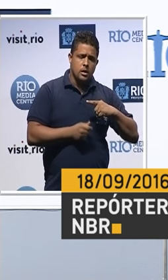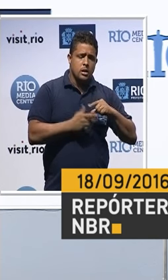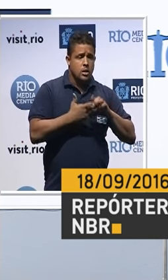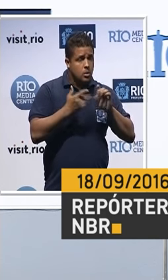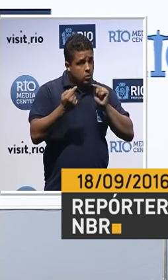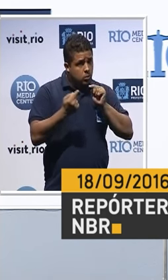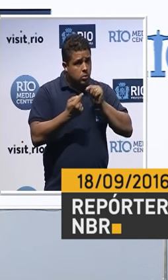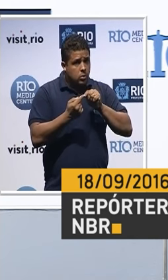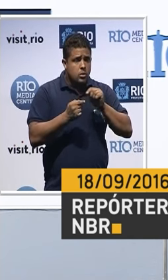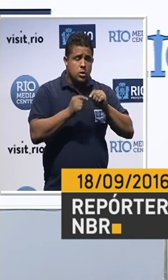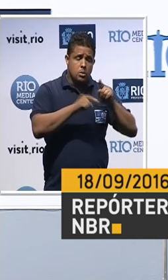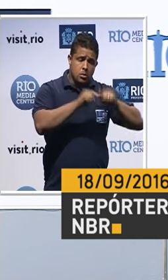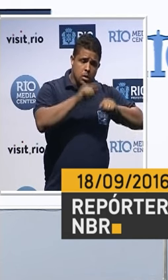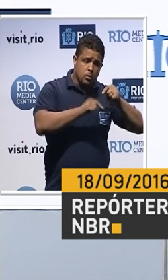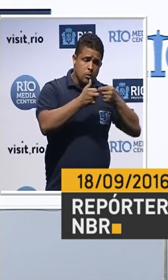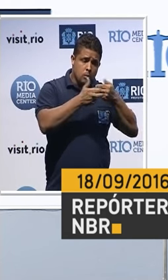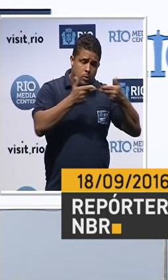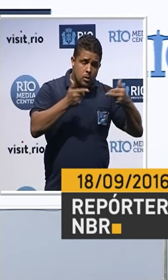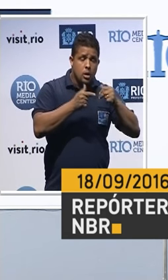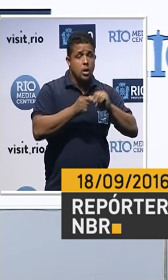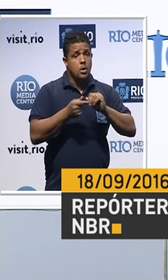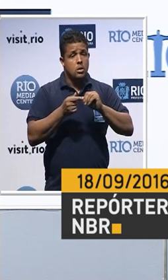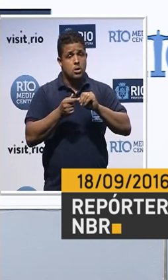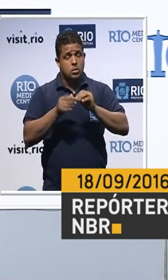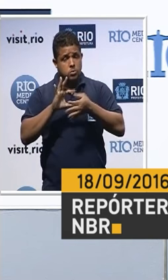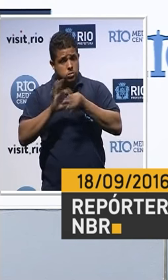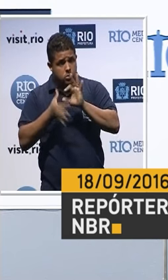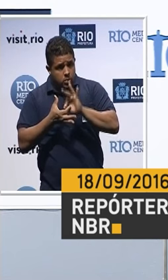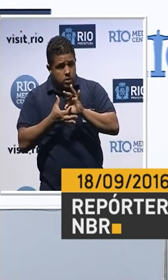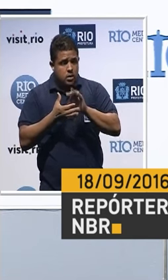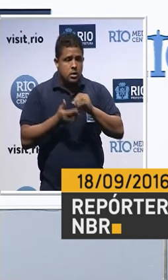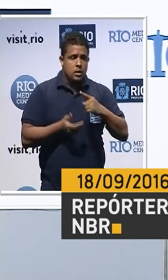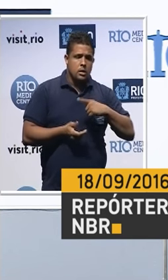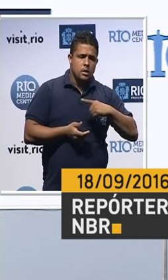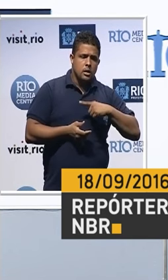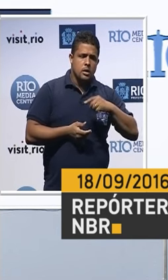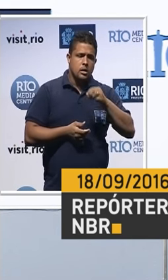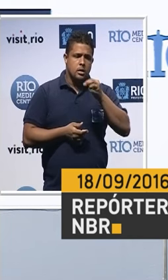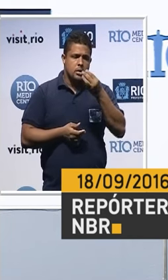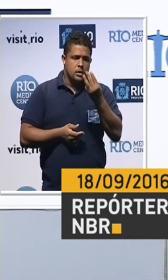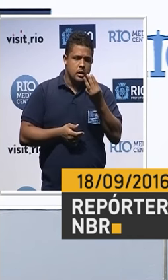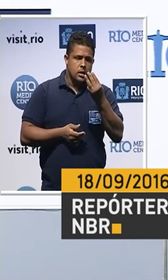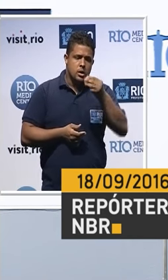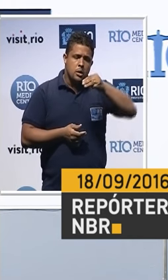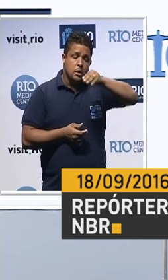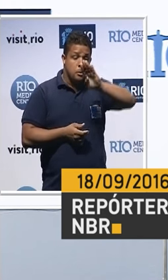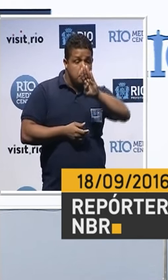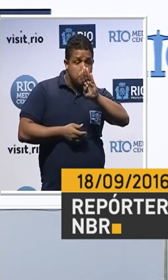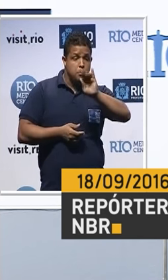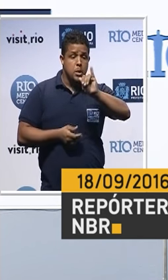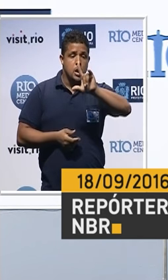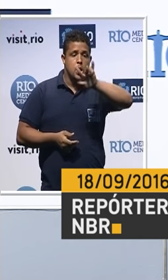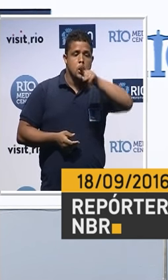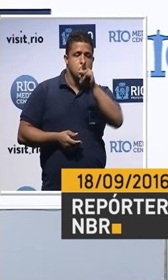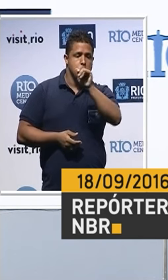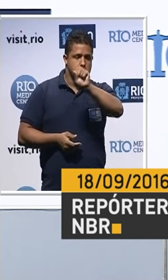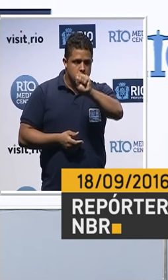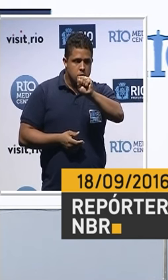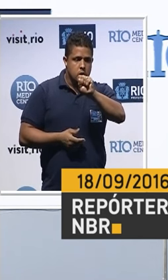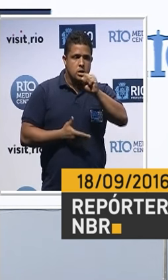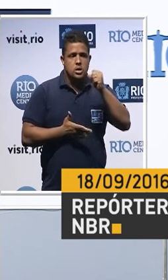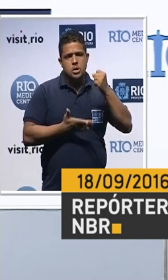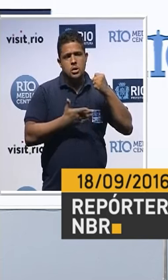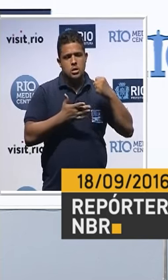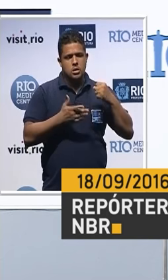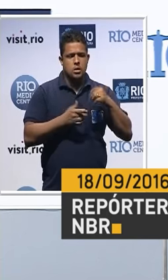integralidade, dos equipamentos olímpicos, onde se disponibilizou cerca de 3 bilhões de reais nos últimos